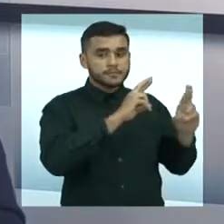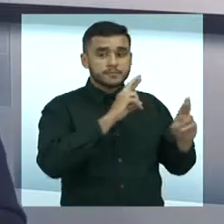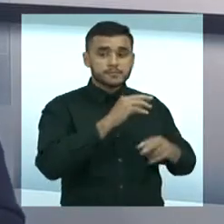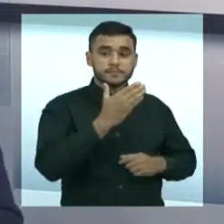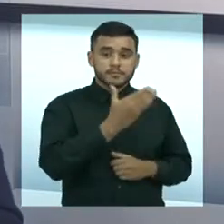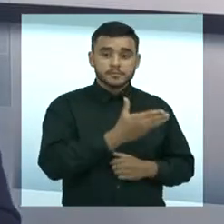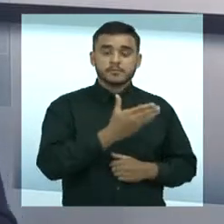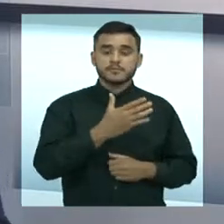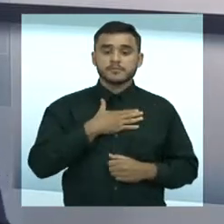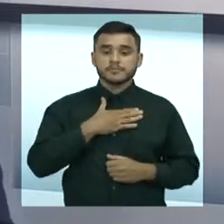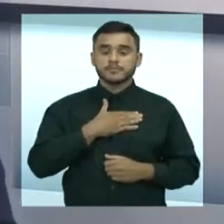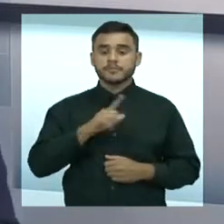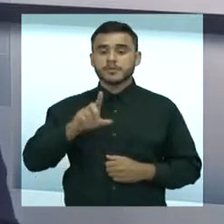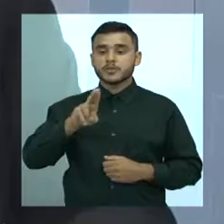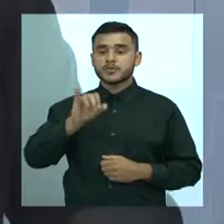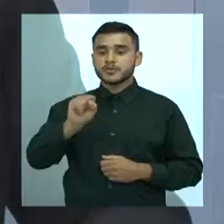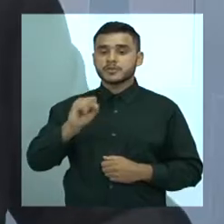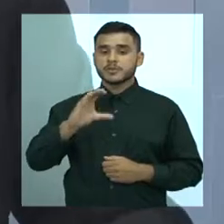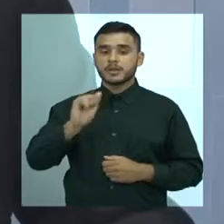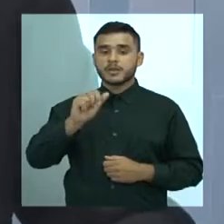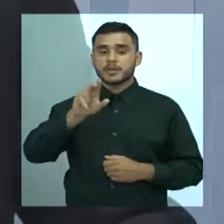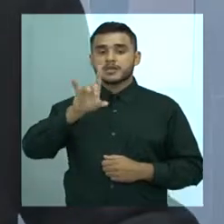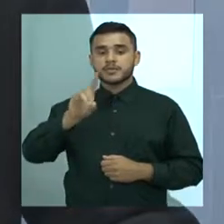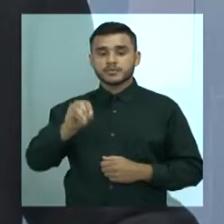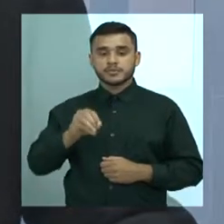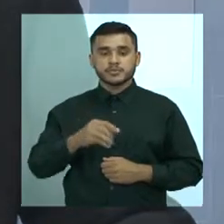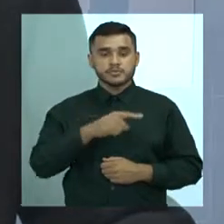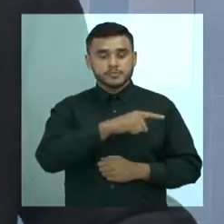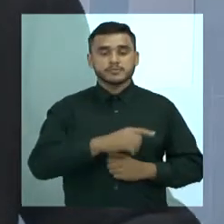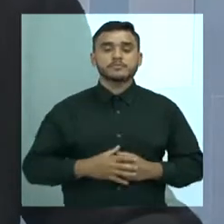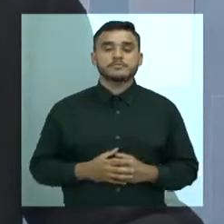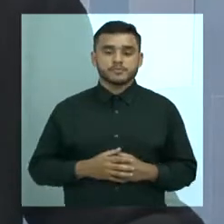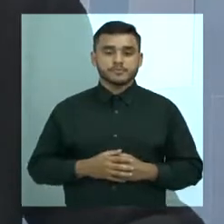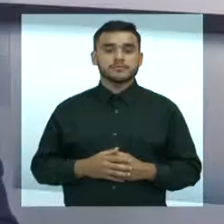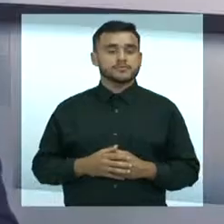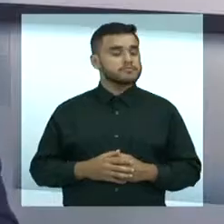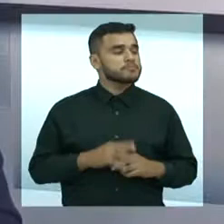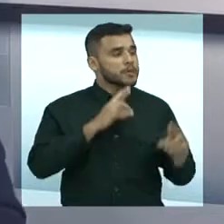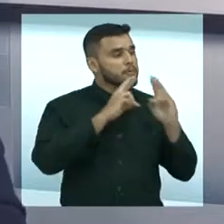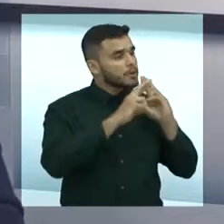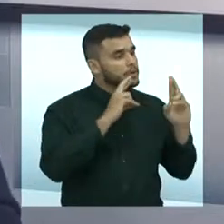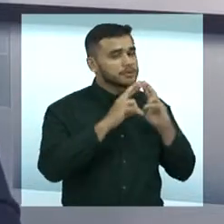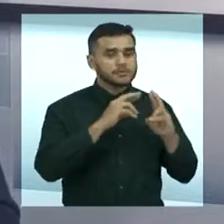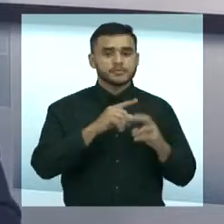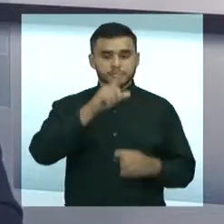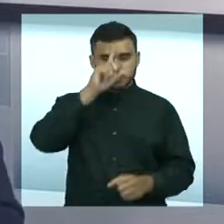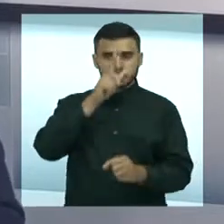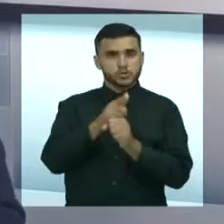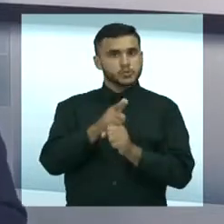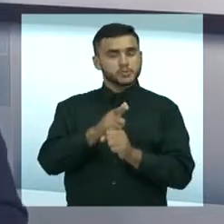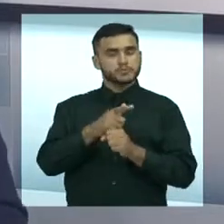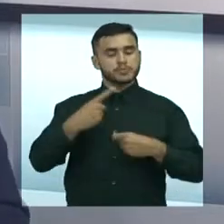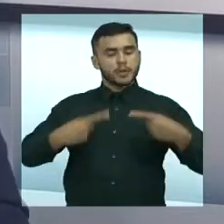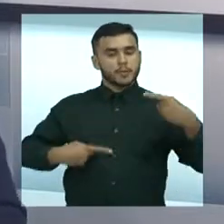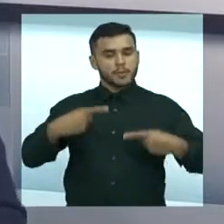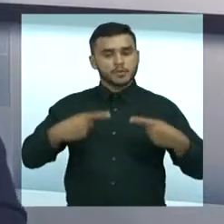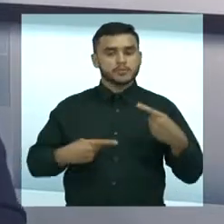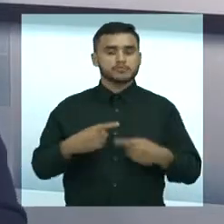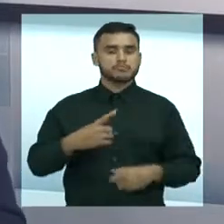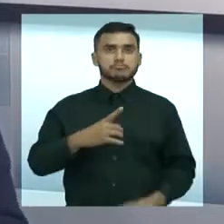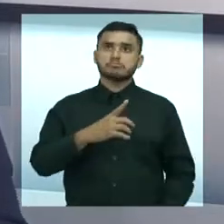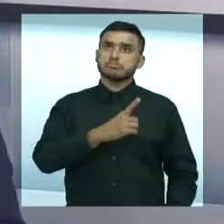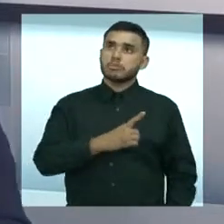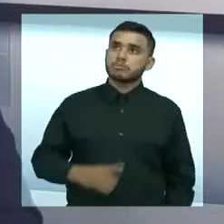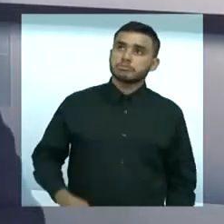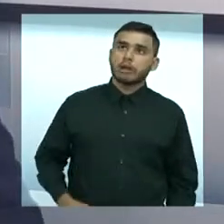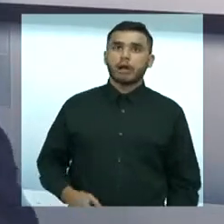Cláudio Ferreira Barbosa. Normalmente, nós entrevistamos gestores, parlamentares e